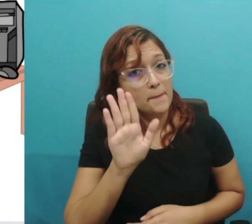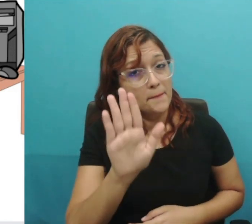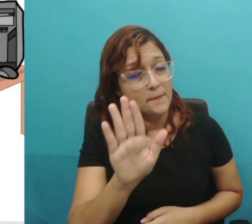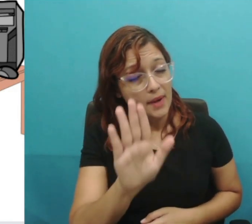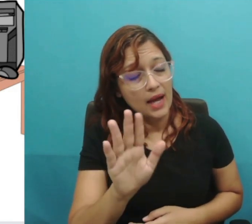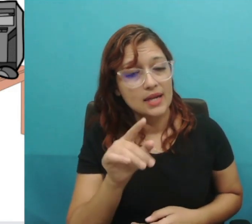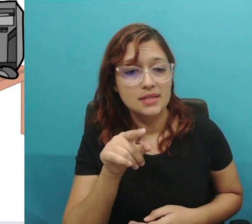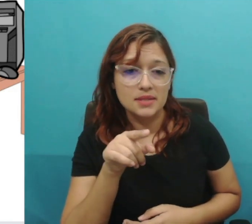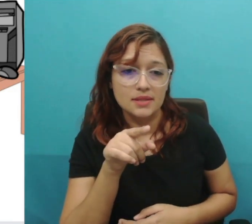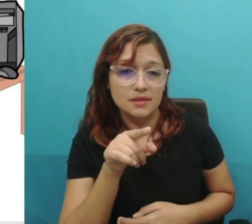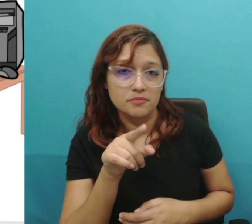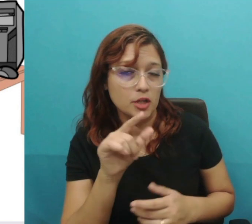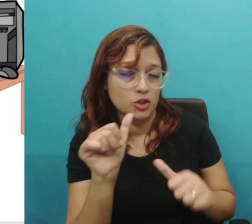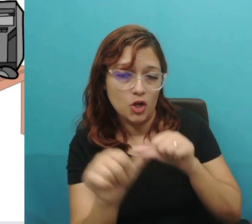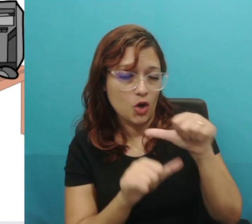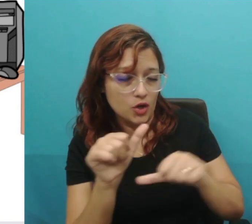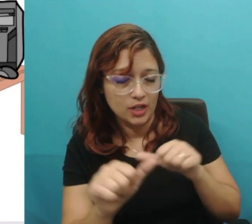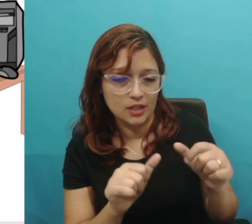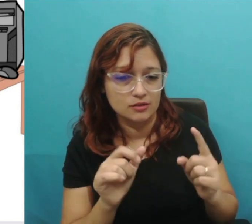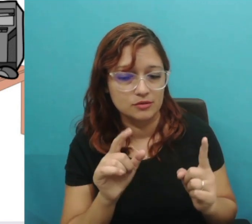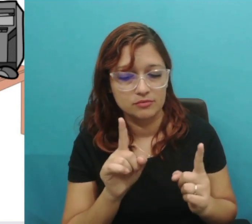Entendeu?